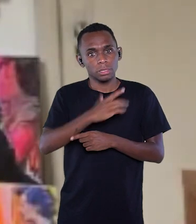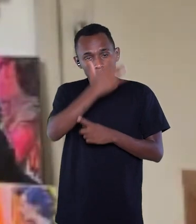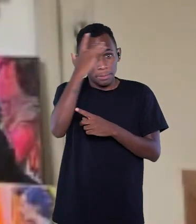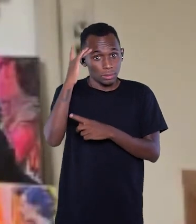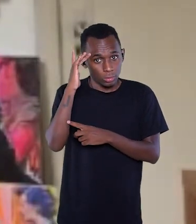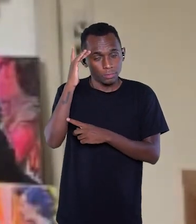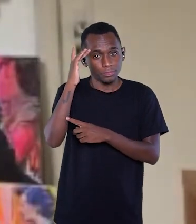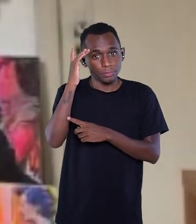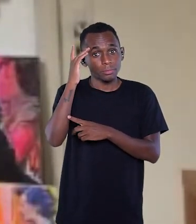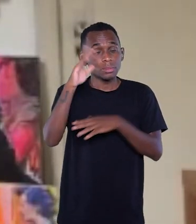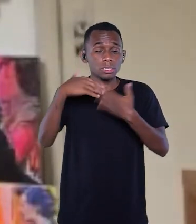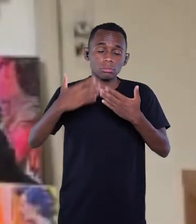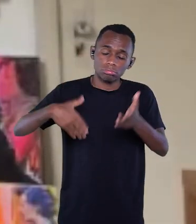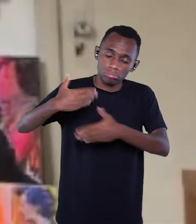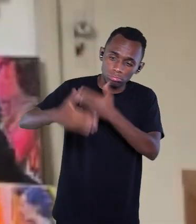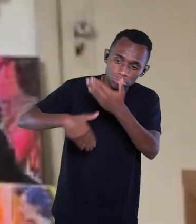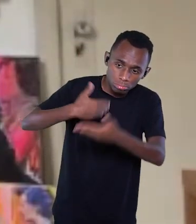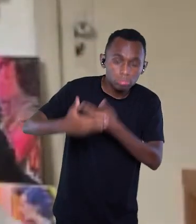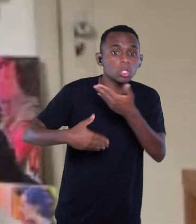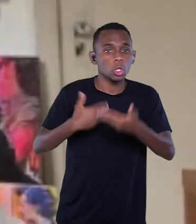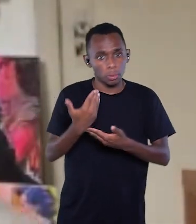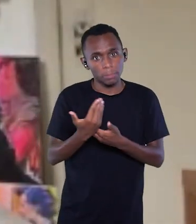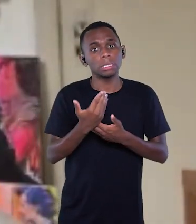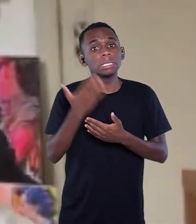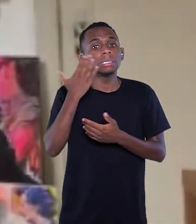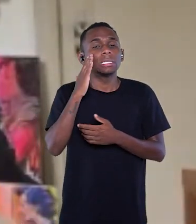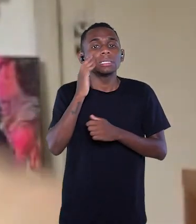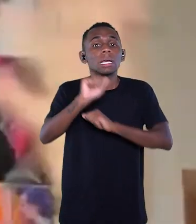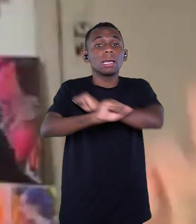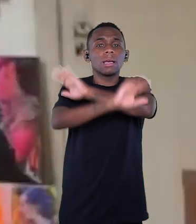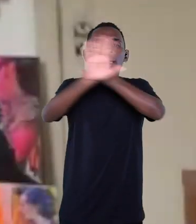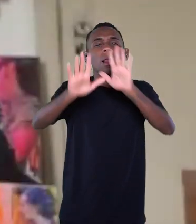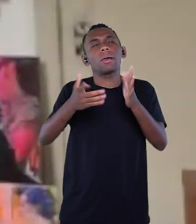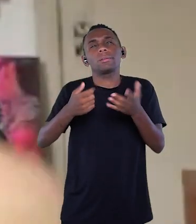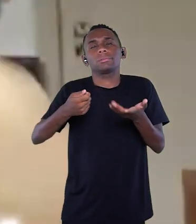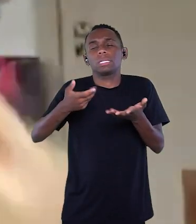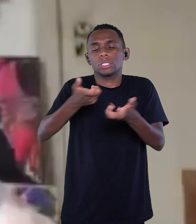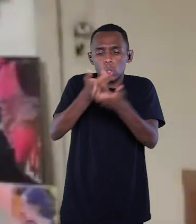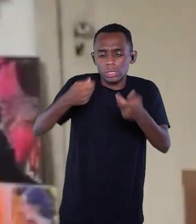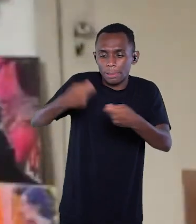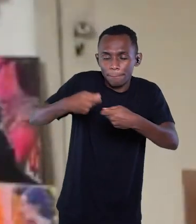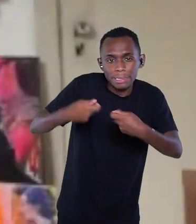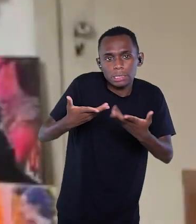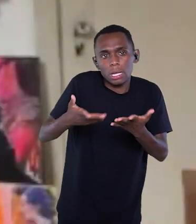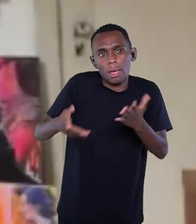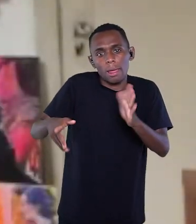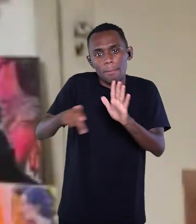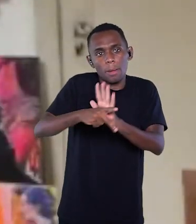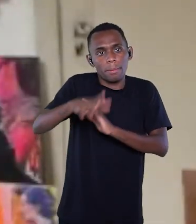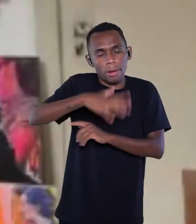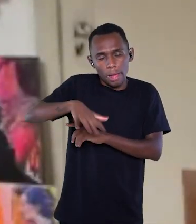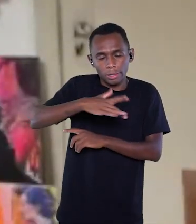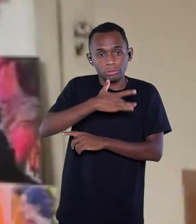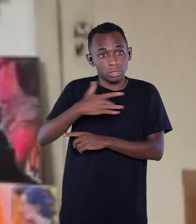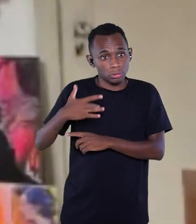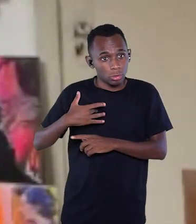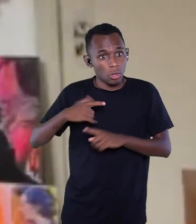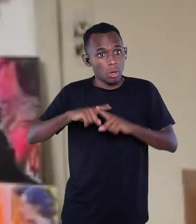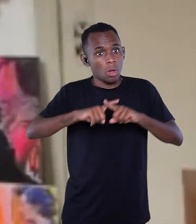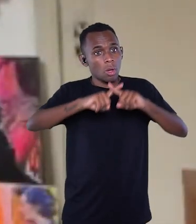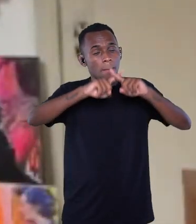com essa pessoa, e aí, a partir daí, ir entendendo demandas de saúde, às vezes são demandas mais agudas, às vezes não,